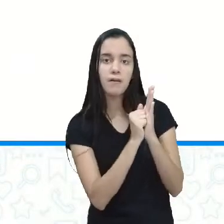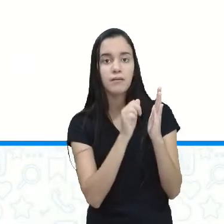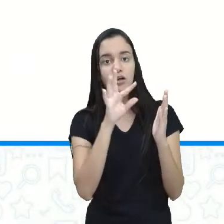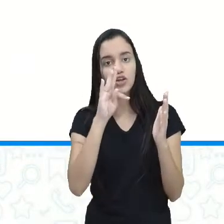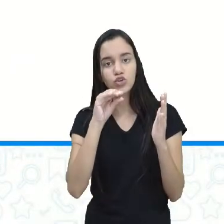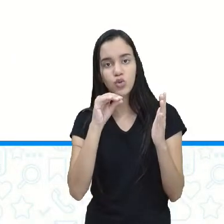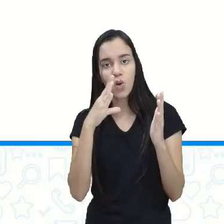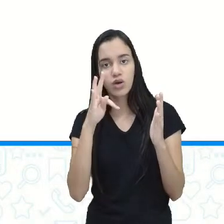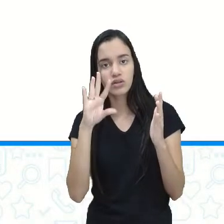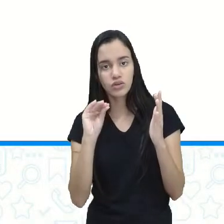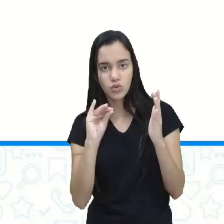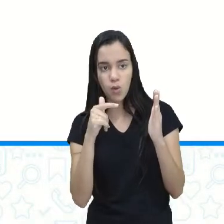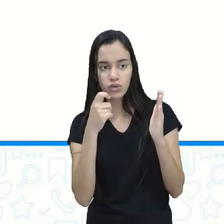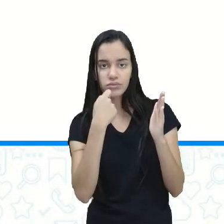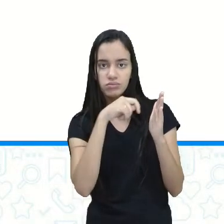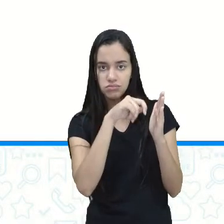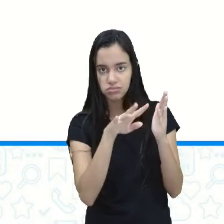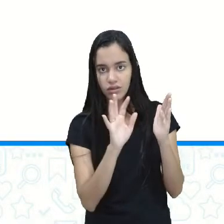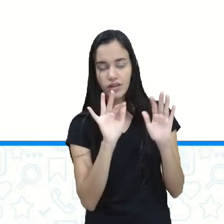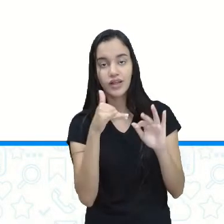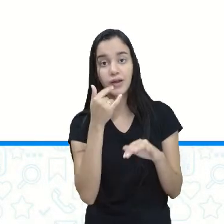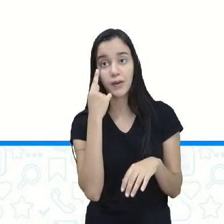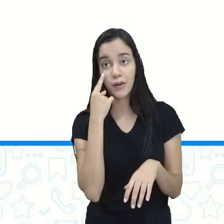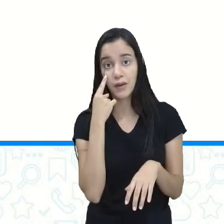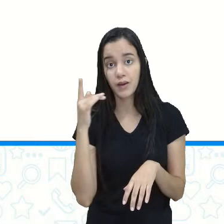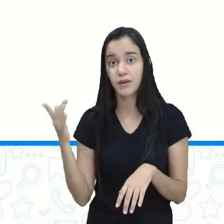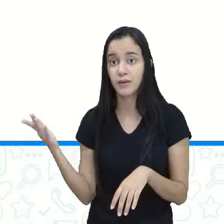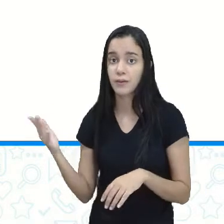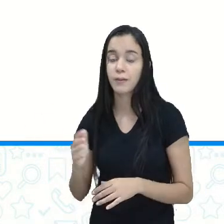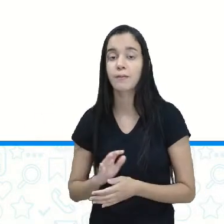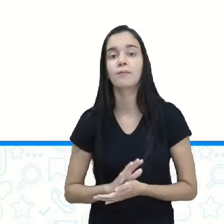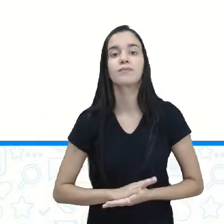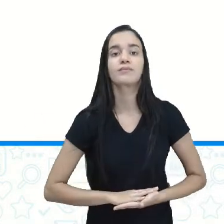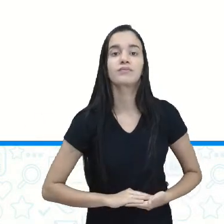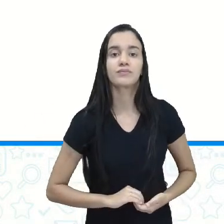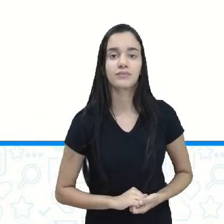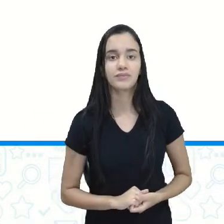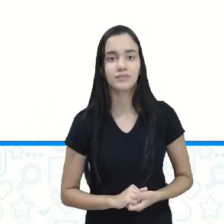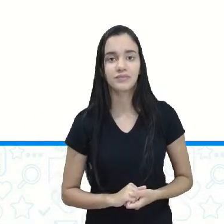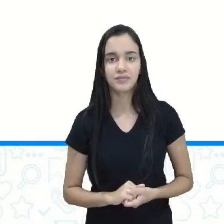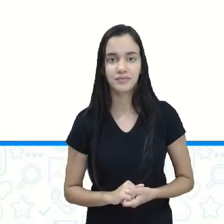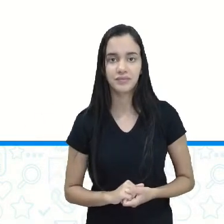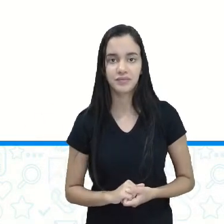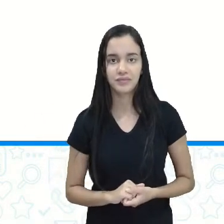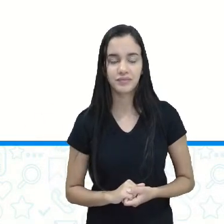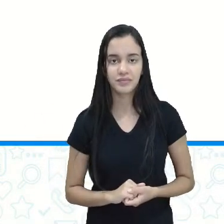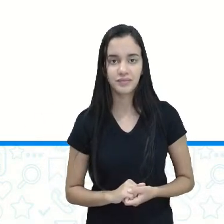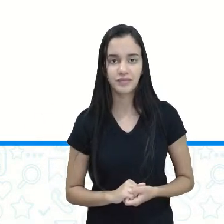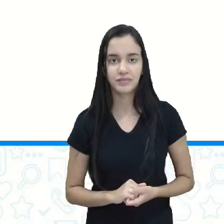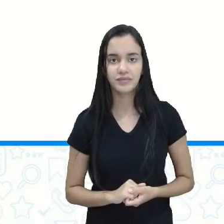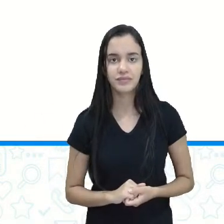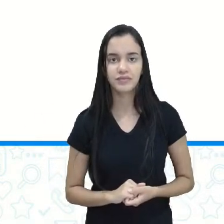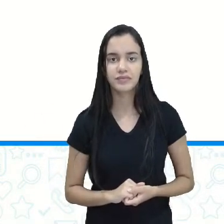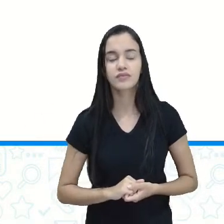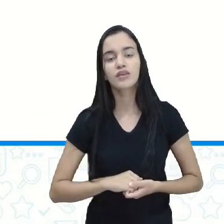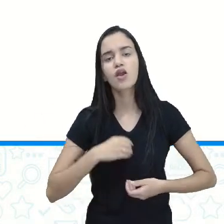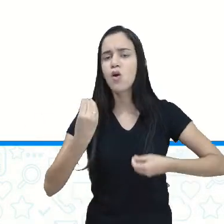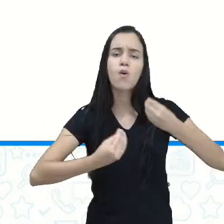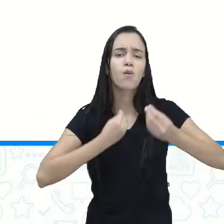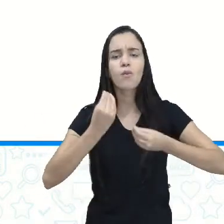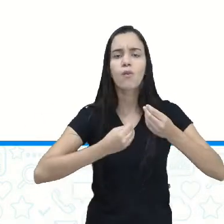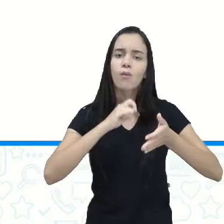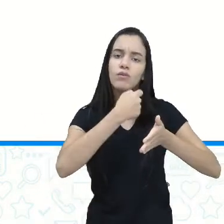toque, toque. Não é verdade? Olha o som de uma batida de porta. Como é que eu vou escrever esse